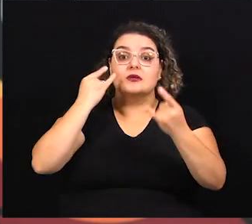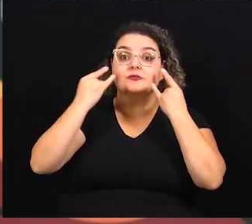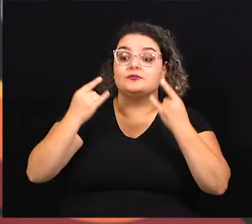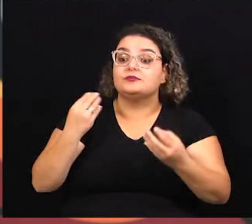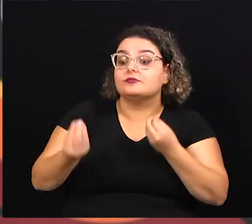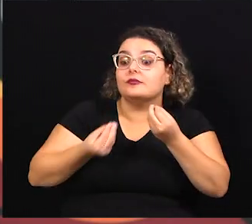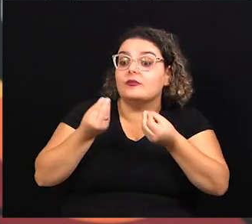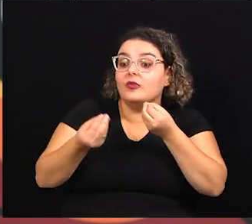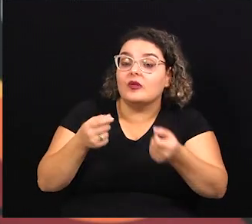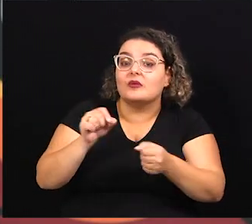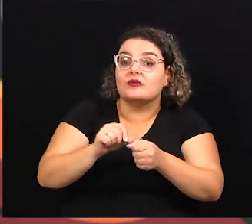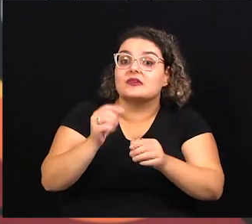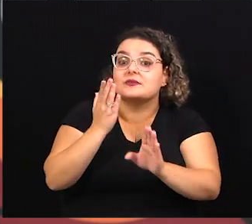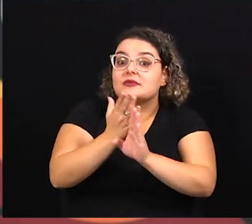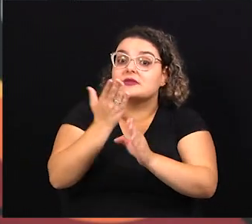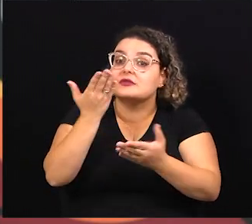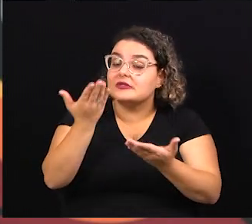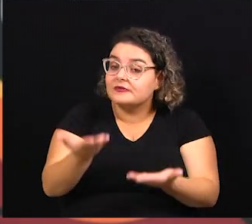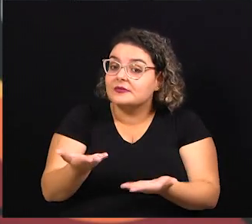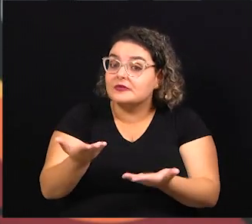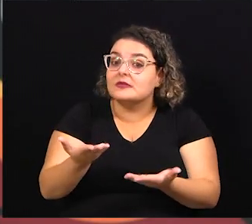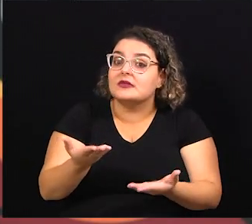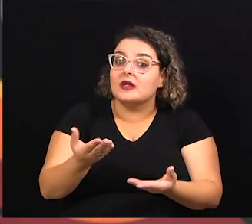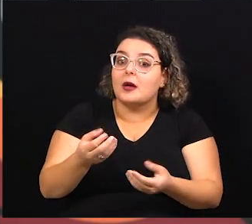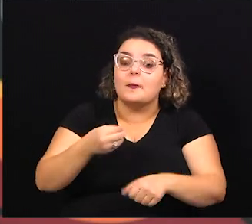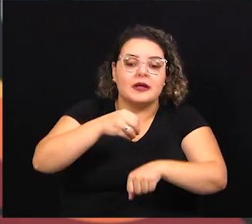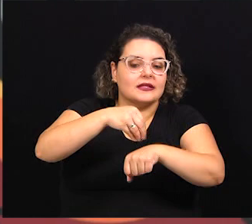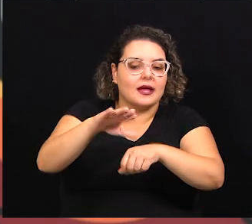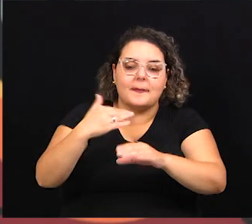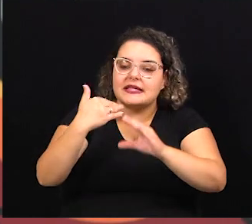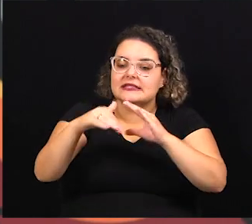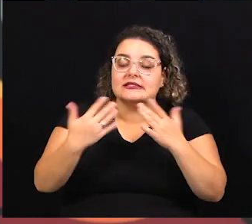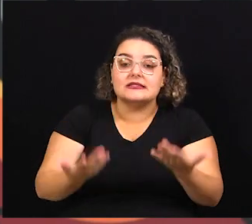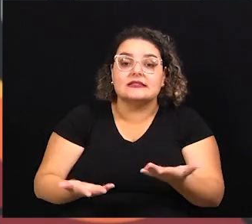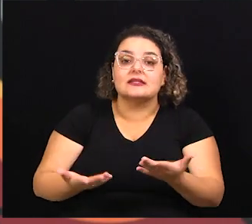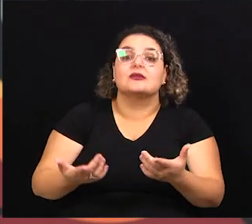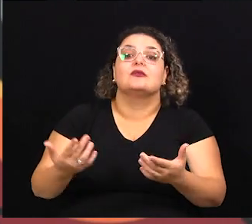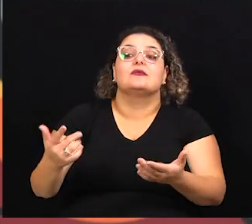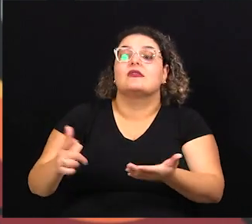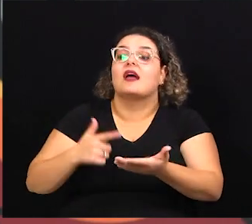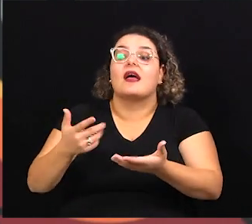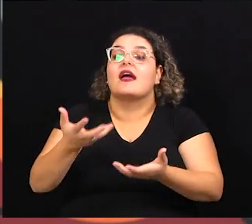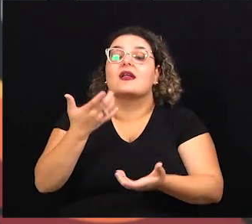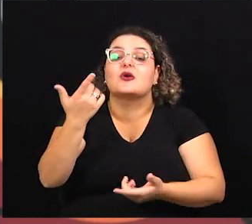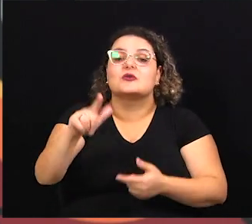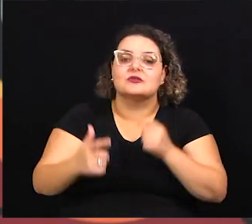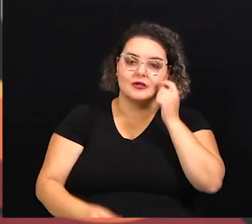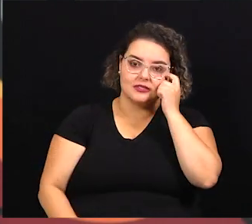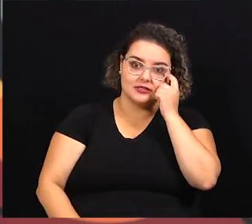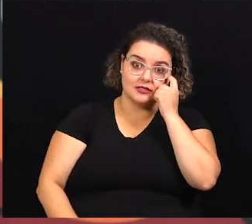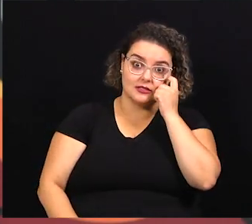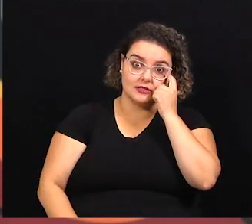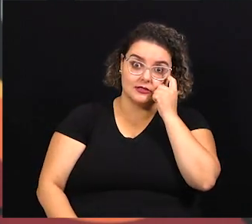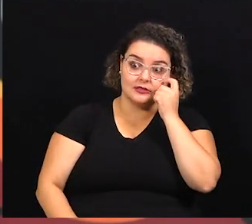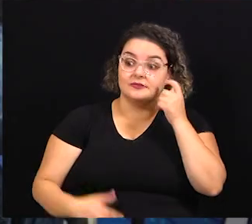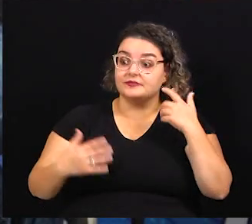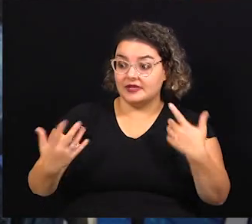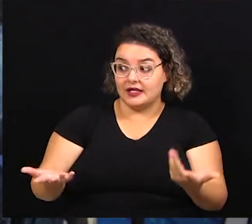ficou interessado, como é que faz para encontrar você? Como é que faz para mandar mensagem e ficar, cadê? Quero